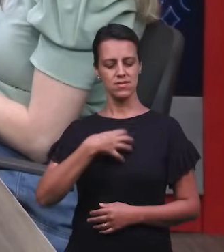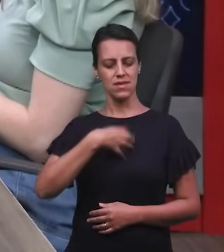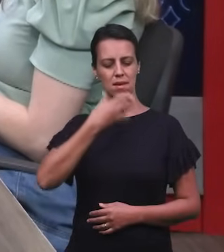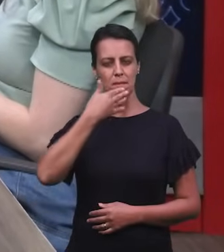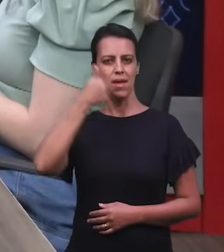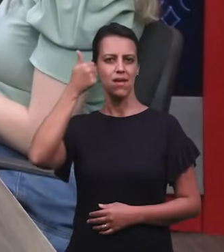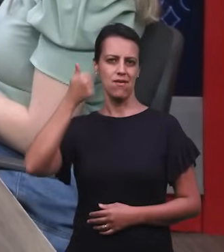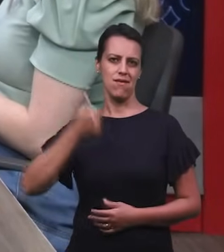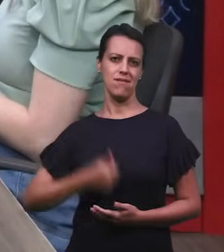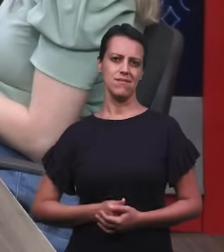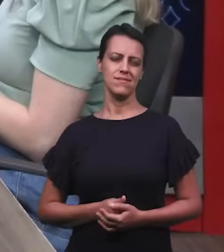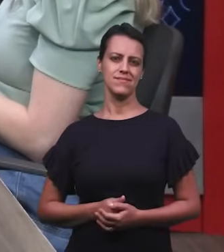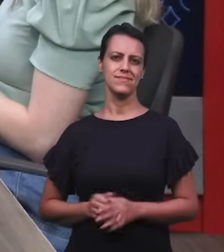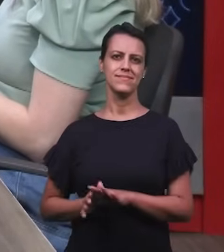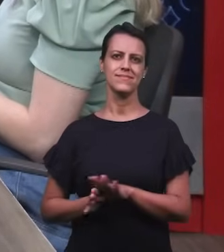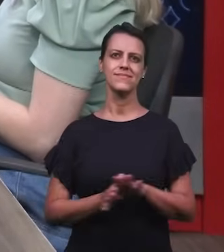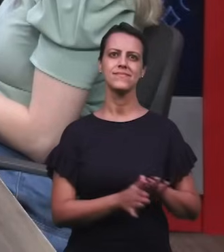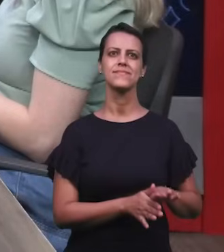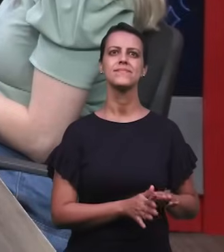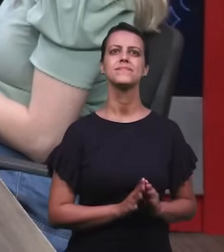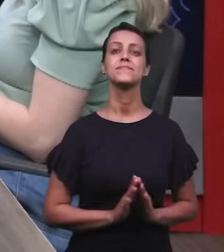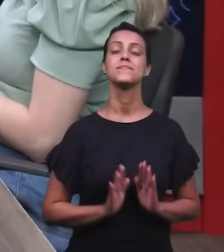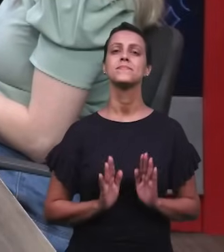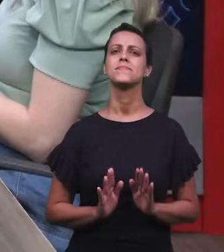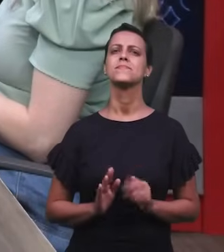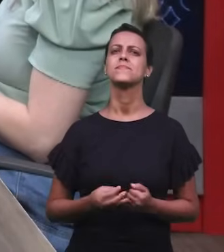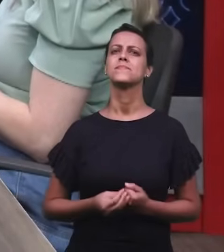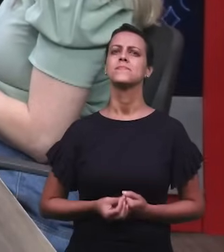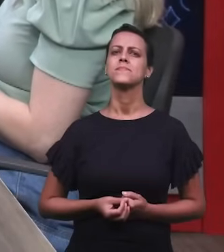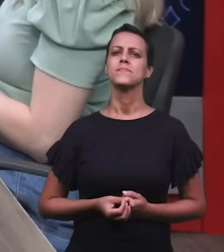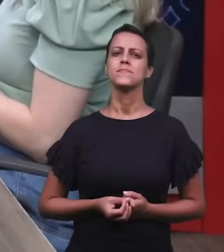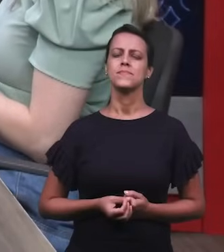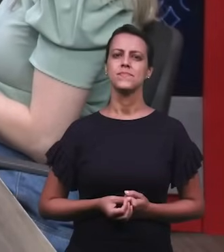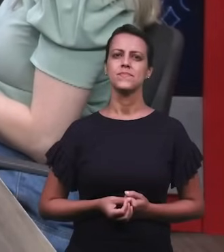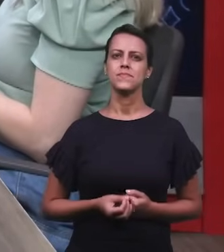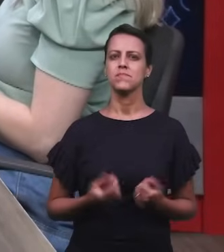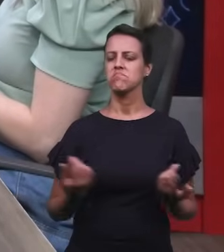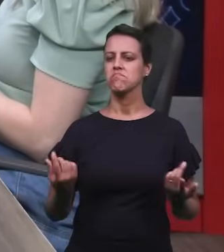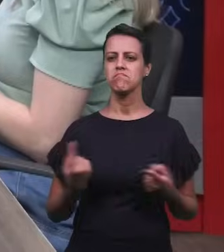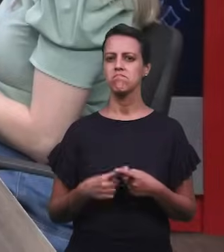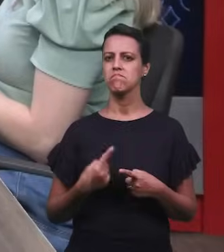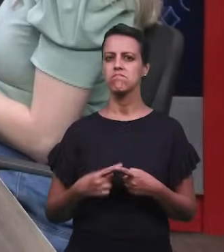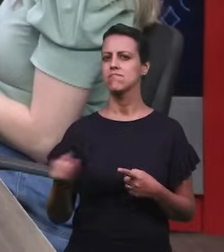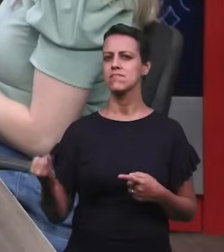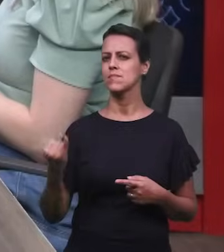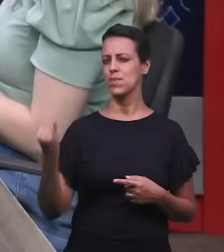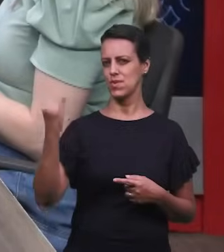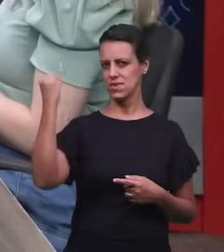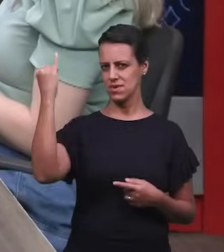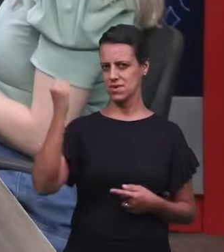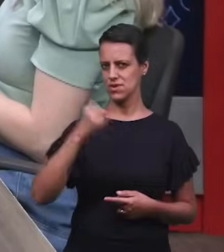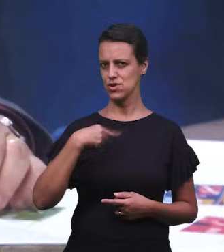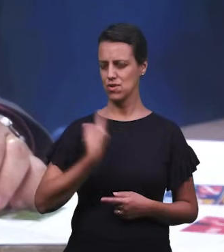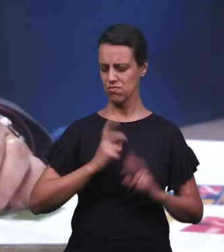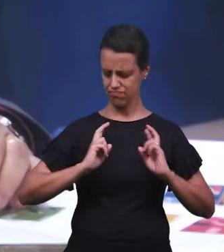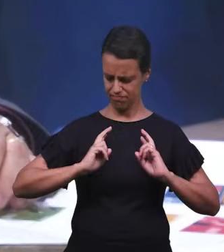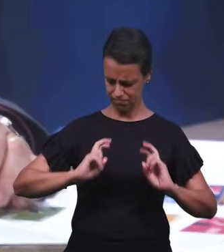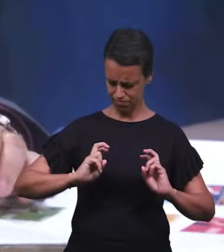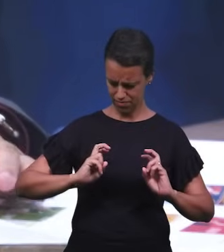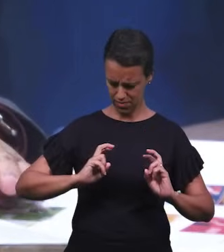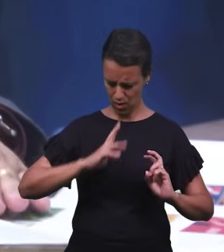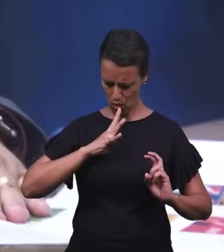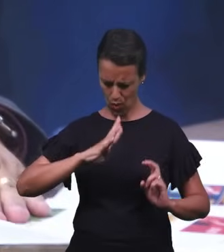Deus. Louvado seja o nome do Senhor. Mas, irmã, qual é a importância de nós conhecermos, assim, identificarmos o